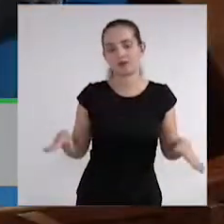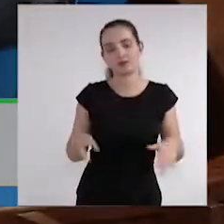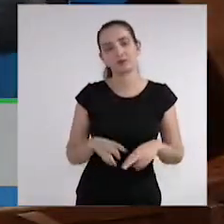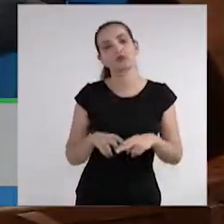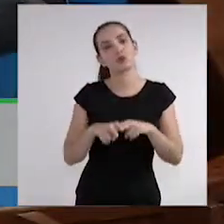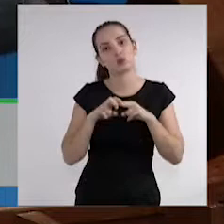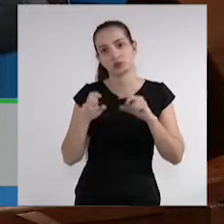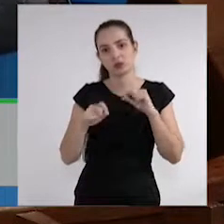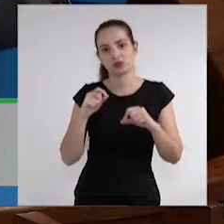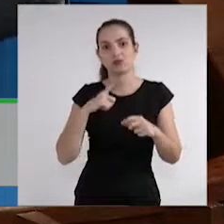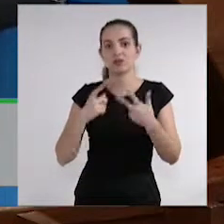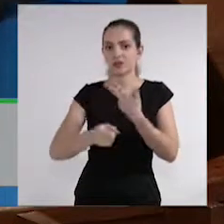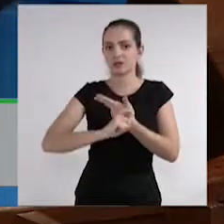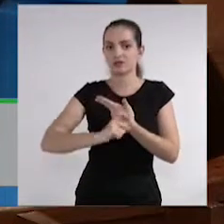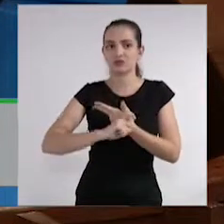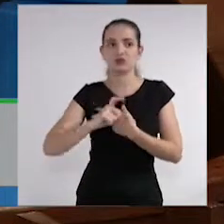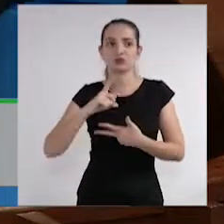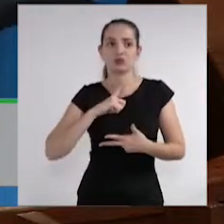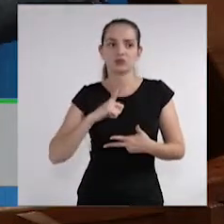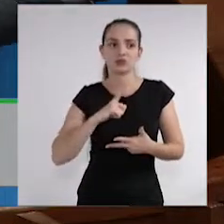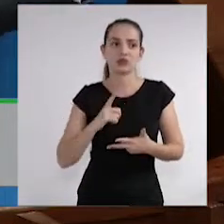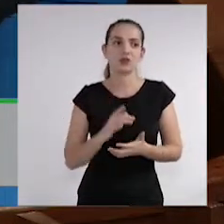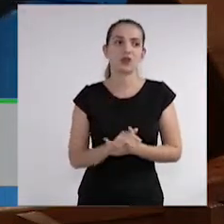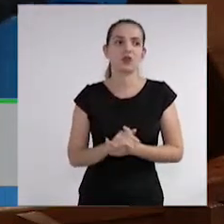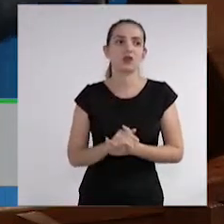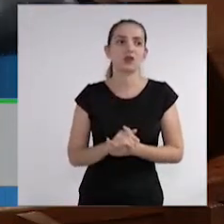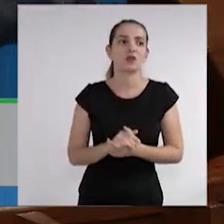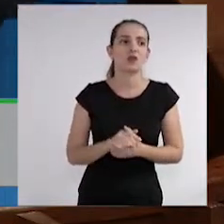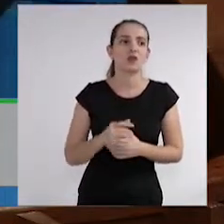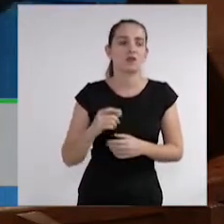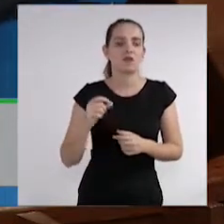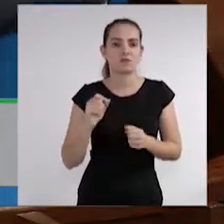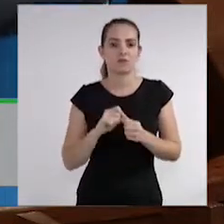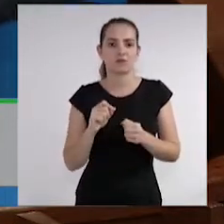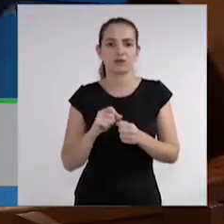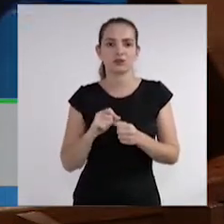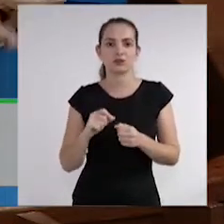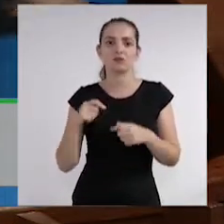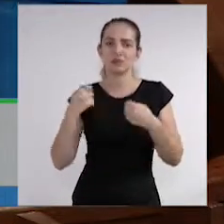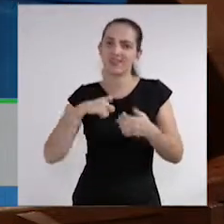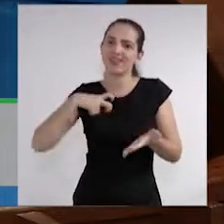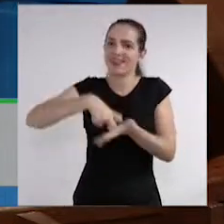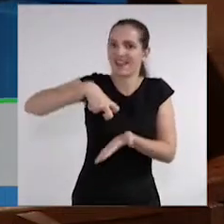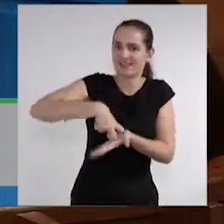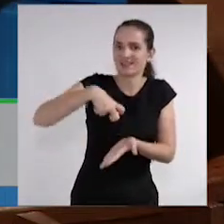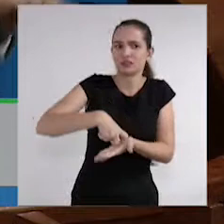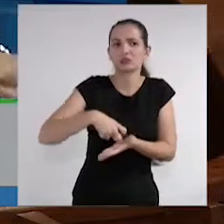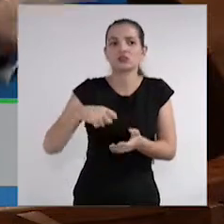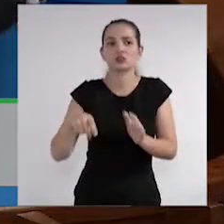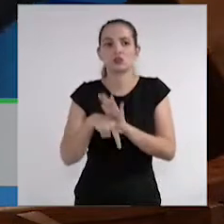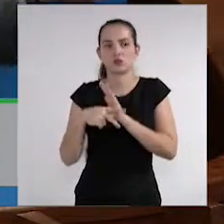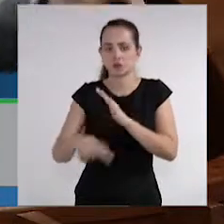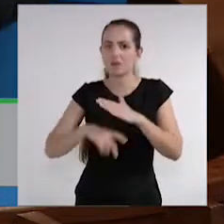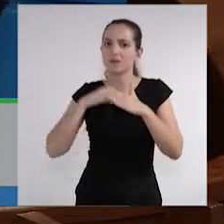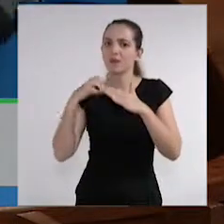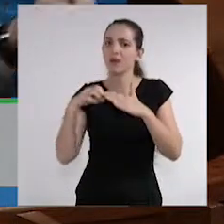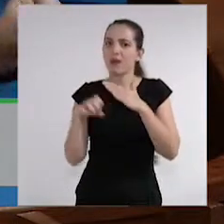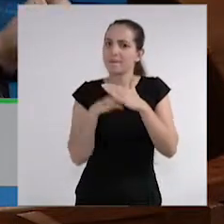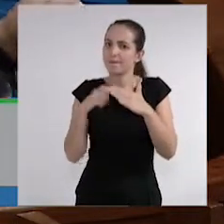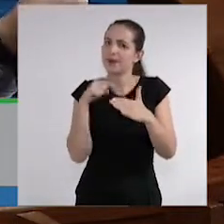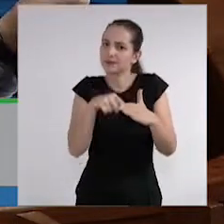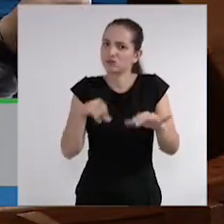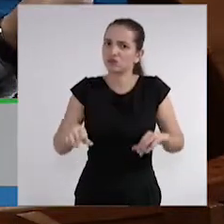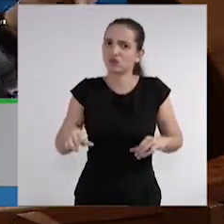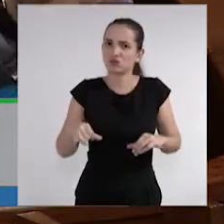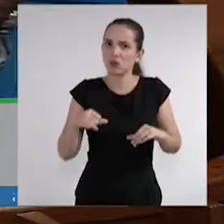da própria lei de licitação, que vai desde a advertência, a suspensão, a aplicação de multa e inabilitação para o exercício da